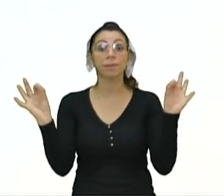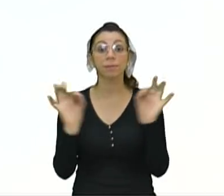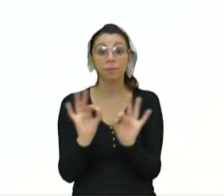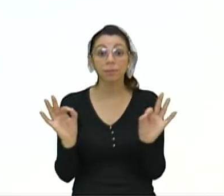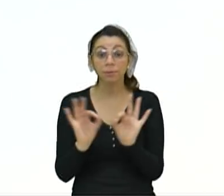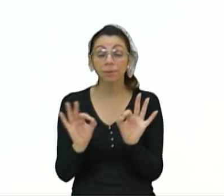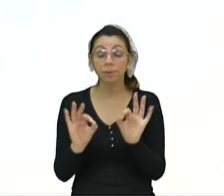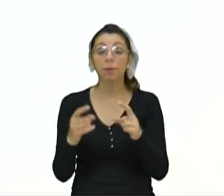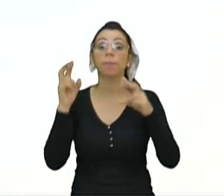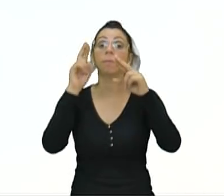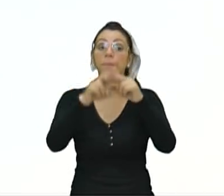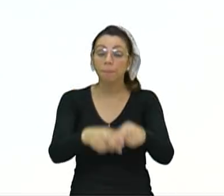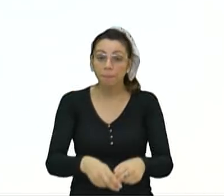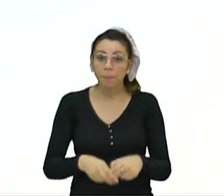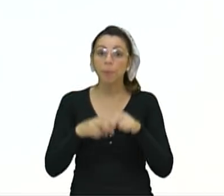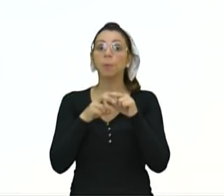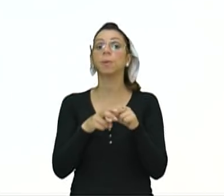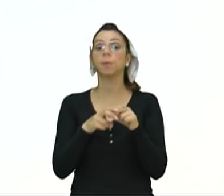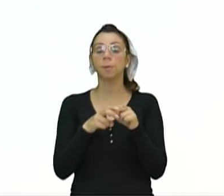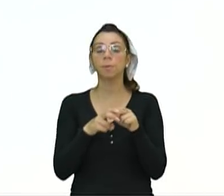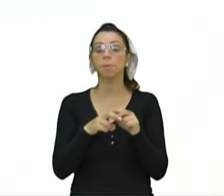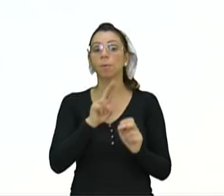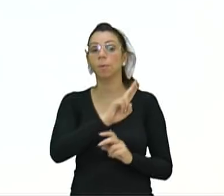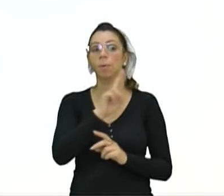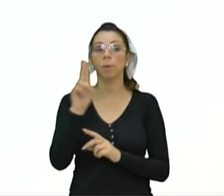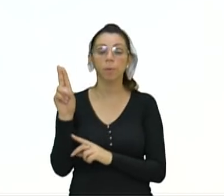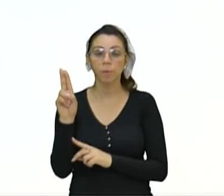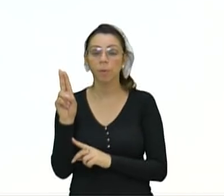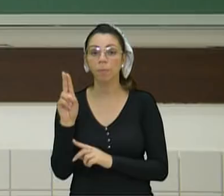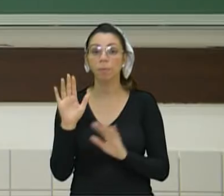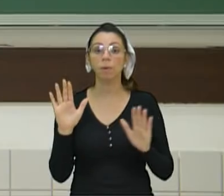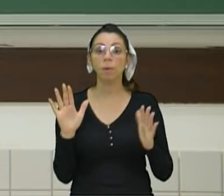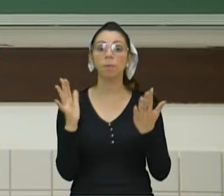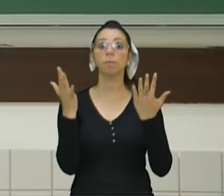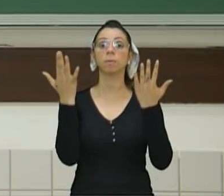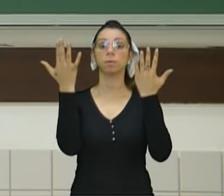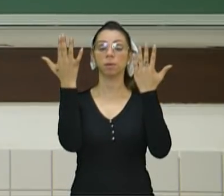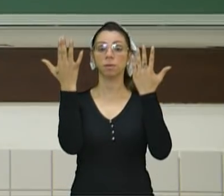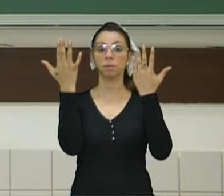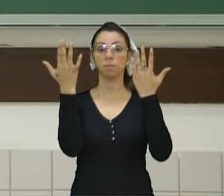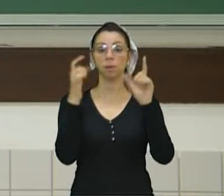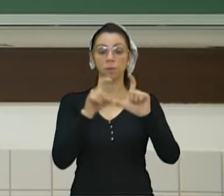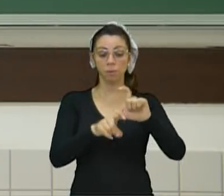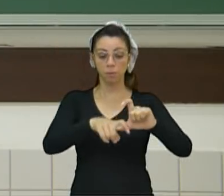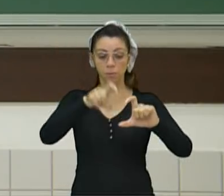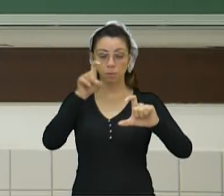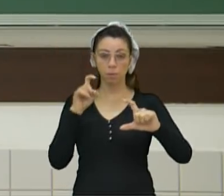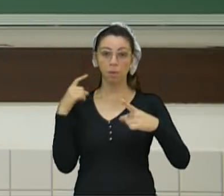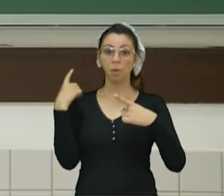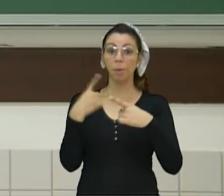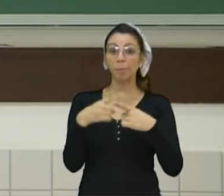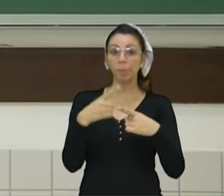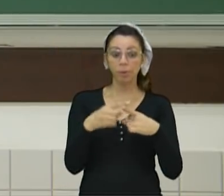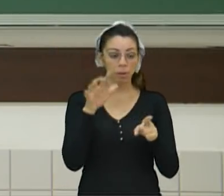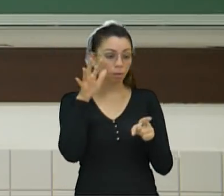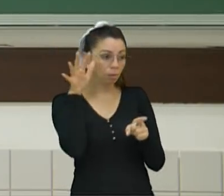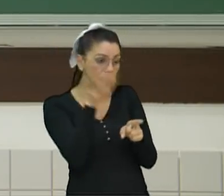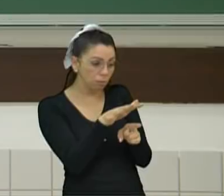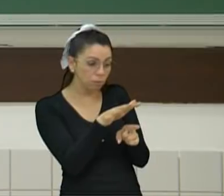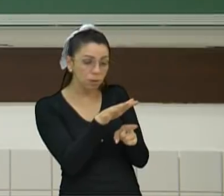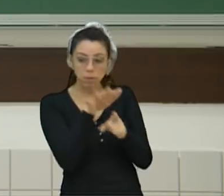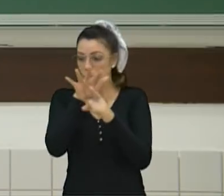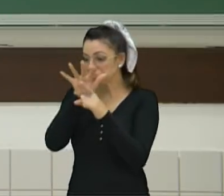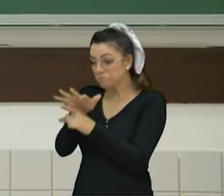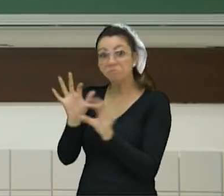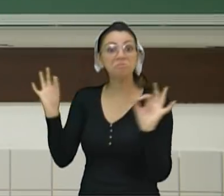isso que a gente chama de eventos independentes. Tá vendo que um não alterou o outro? Eles são independentes, eles não